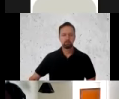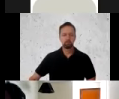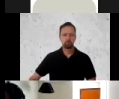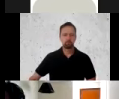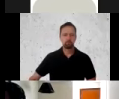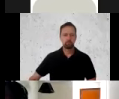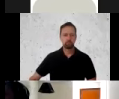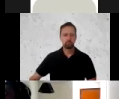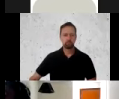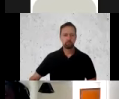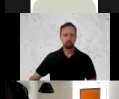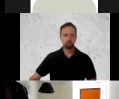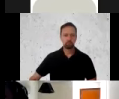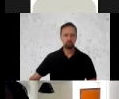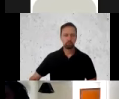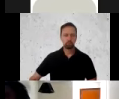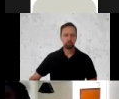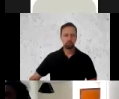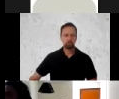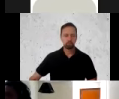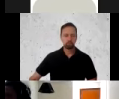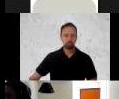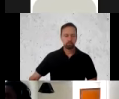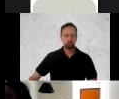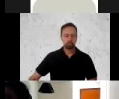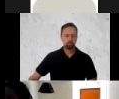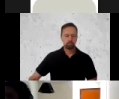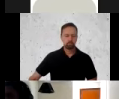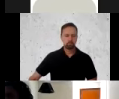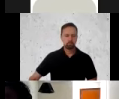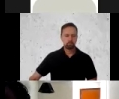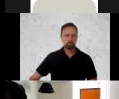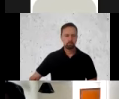no caso da eficiência do judiciário.